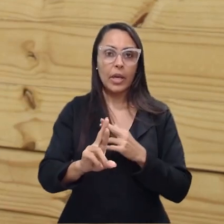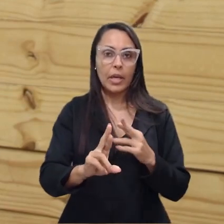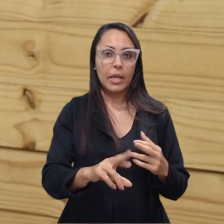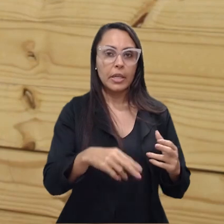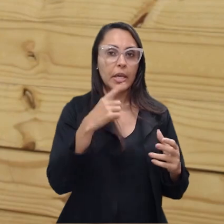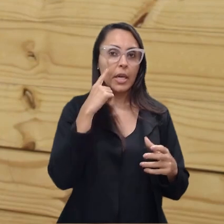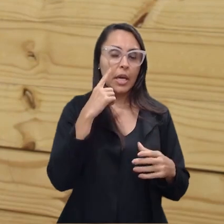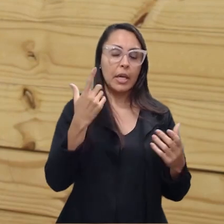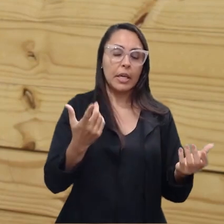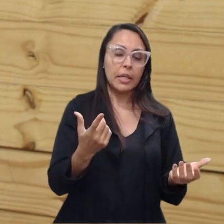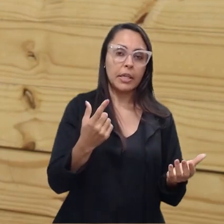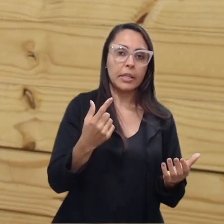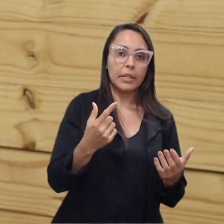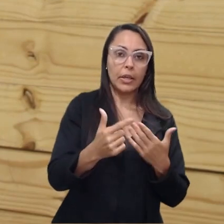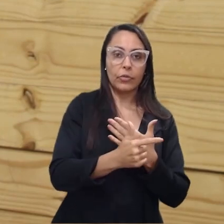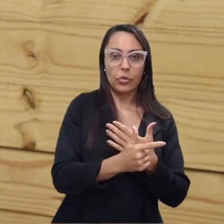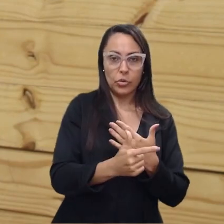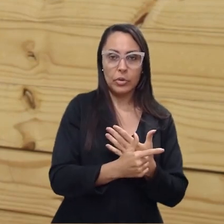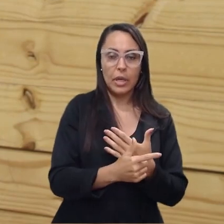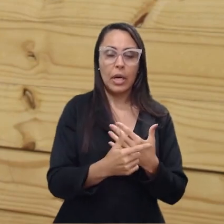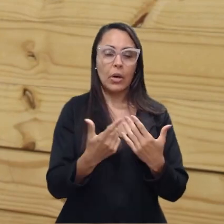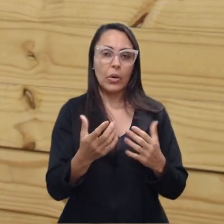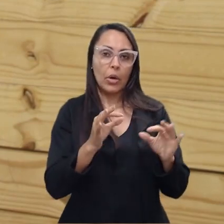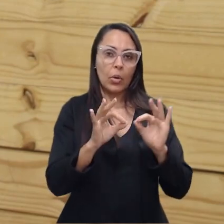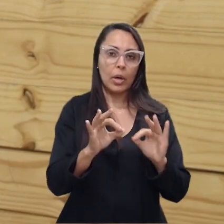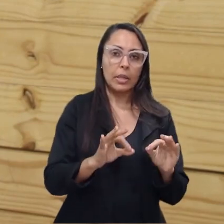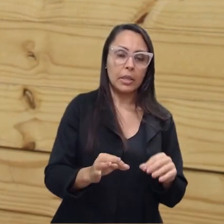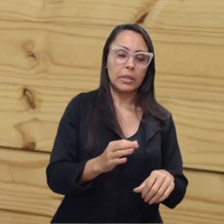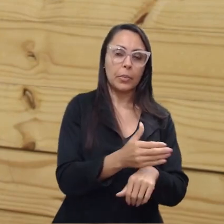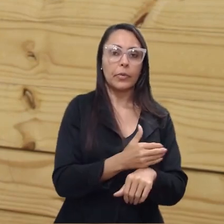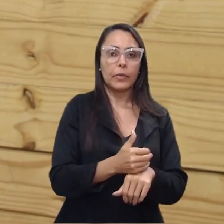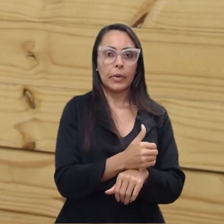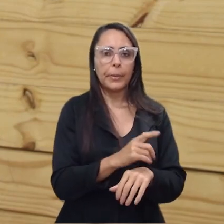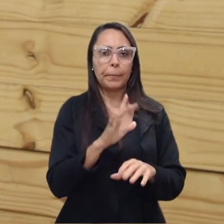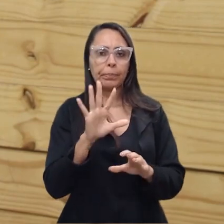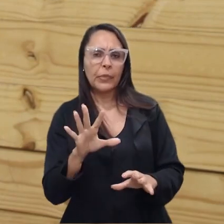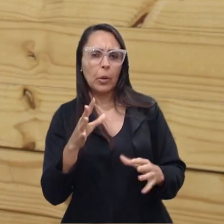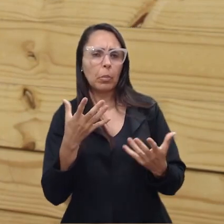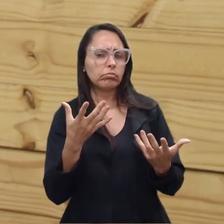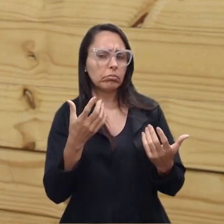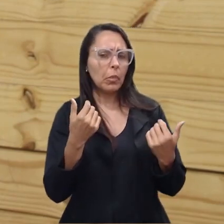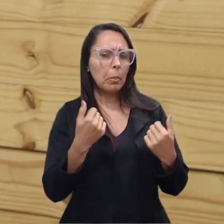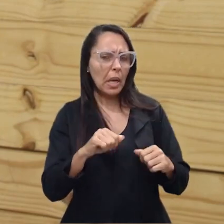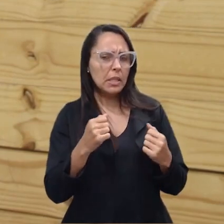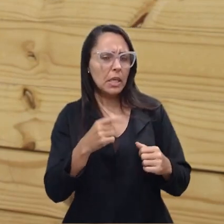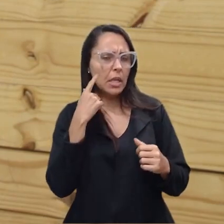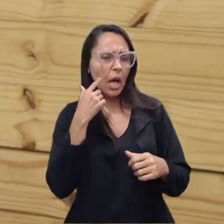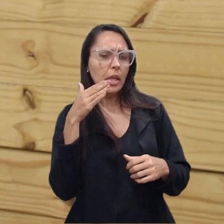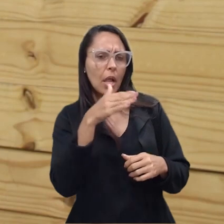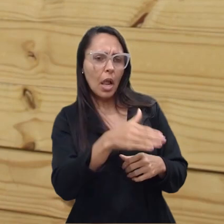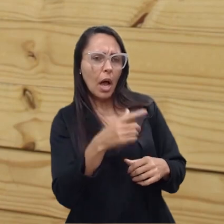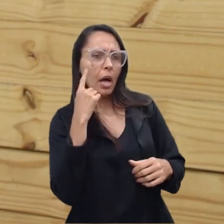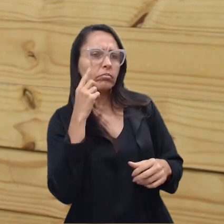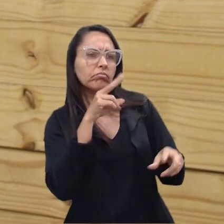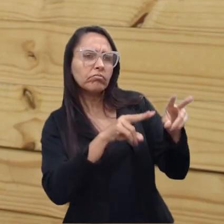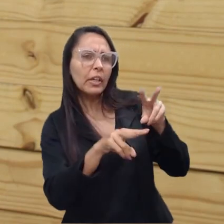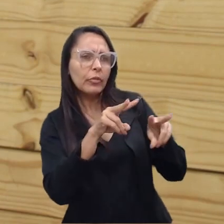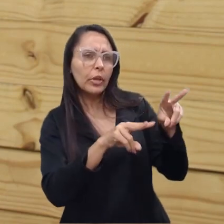situação funcional e à organização profissional. Então, toda vez que eu sentir a necessidade de ir lá